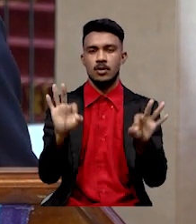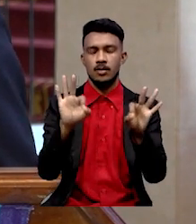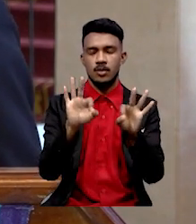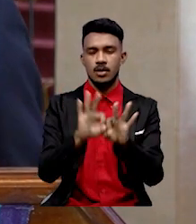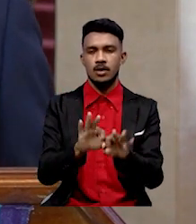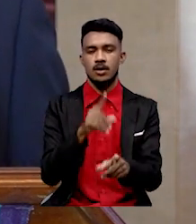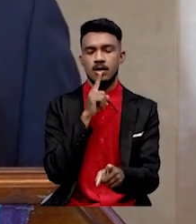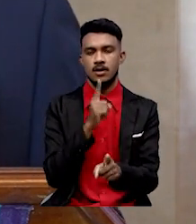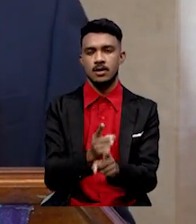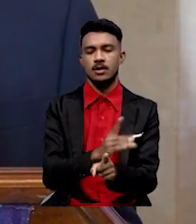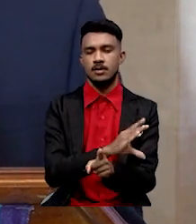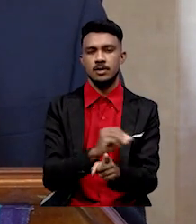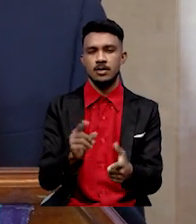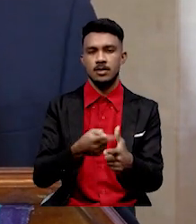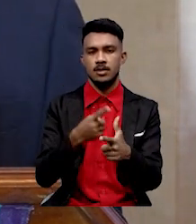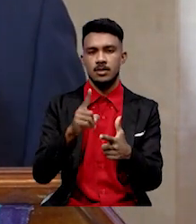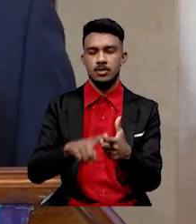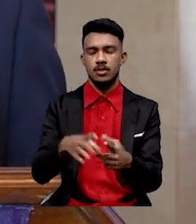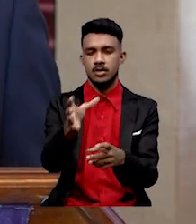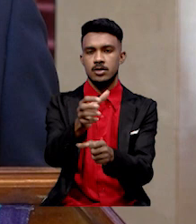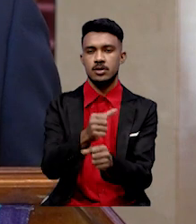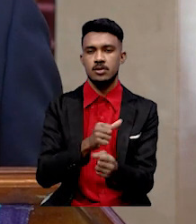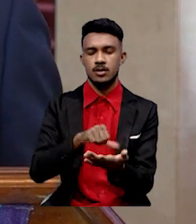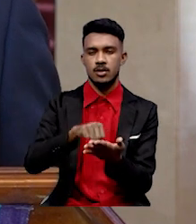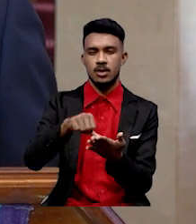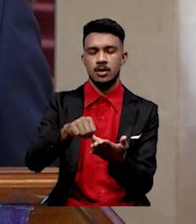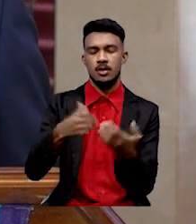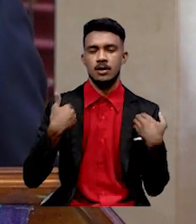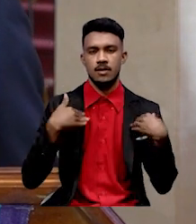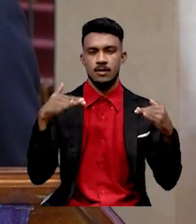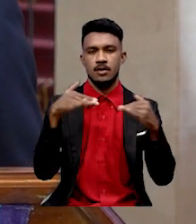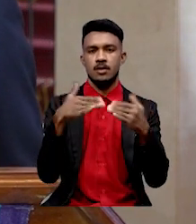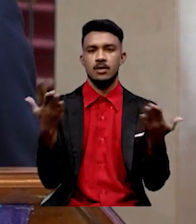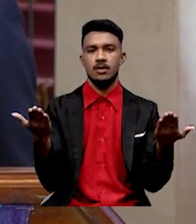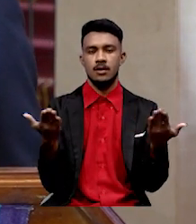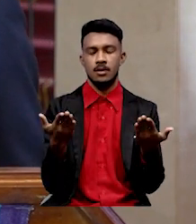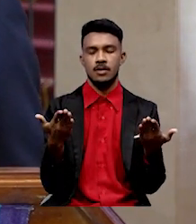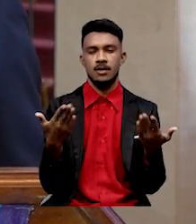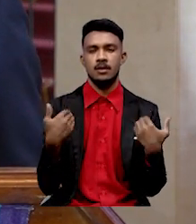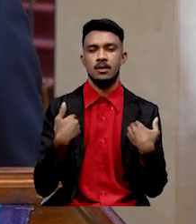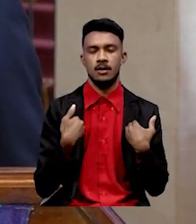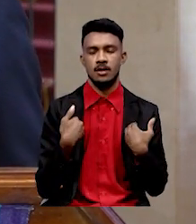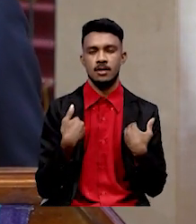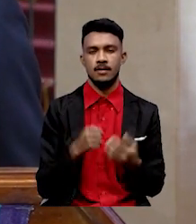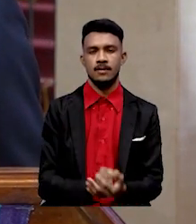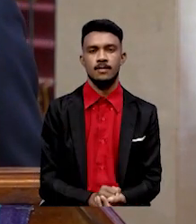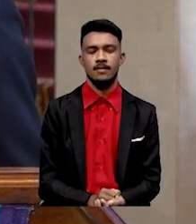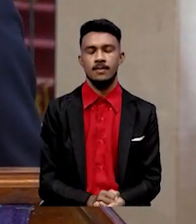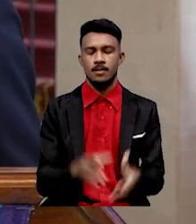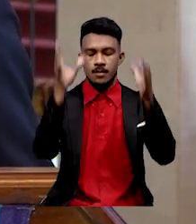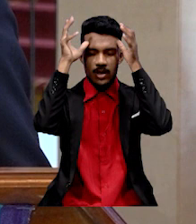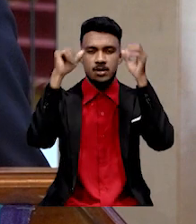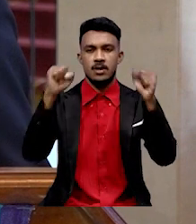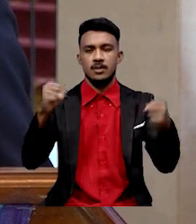depois de cima carta credencial e a reunião que o Presidente da República e